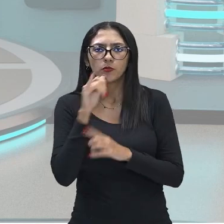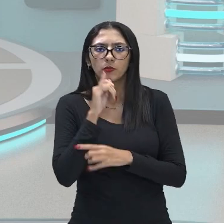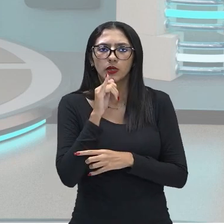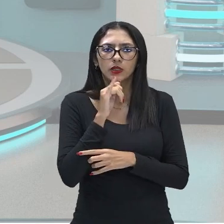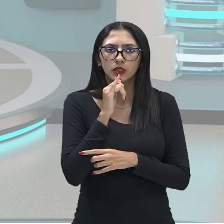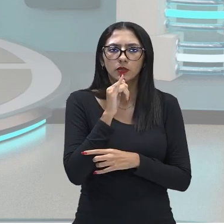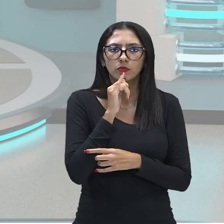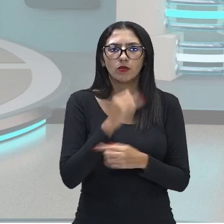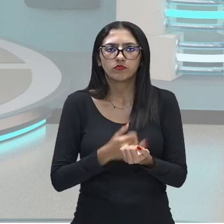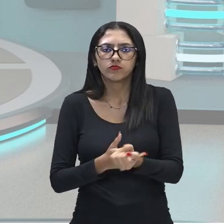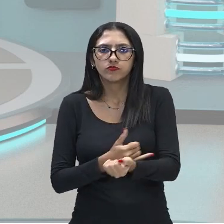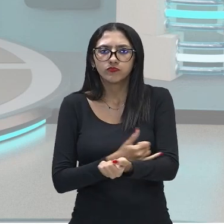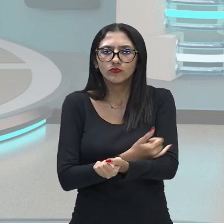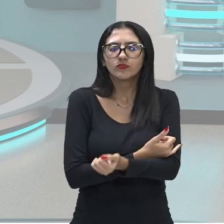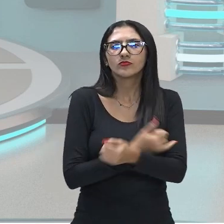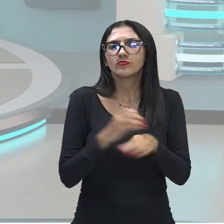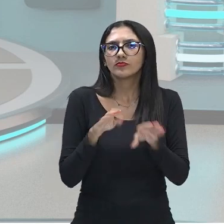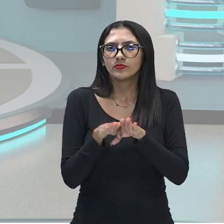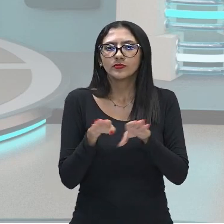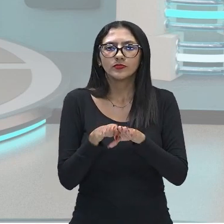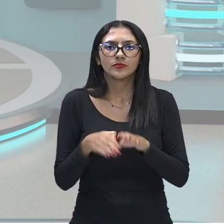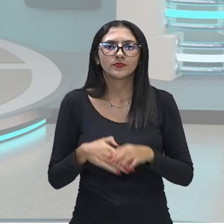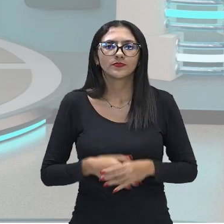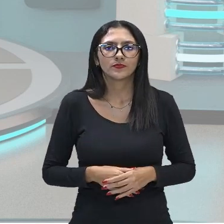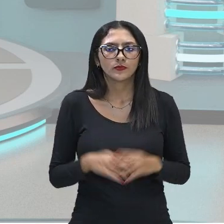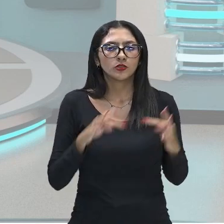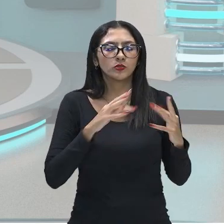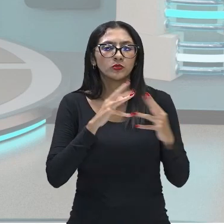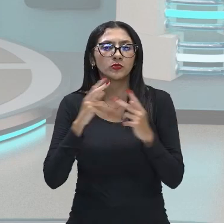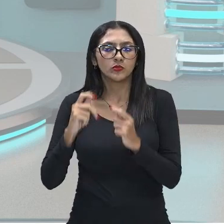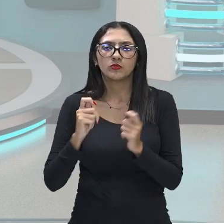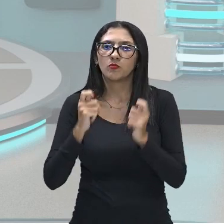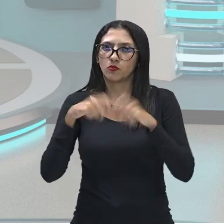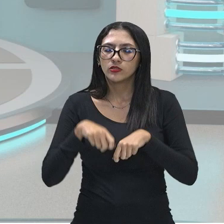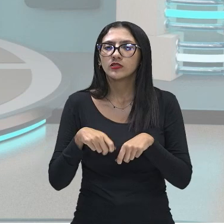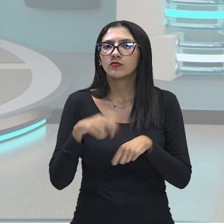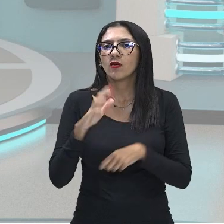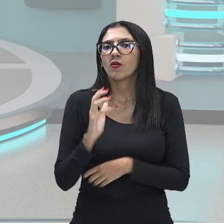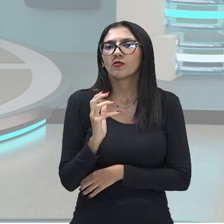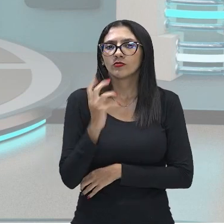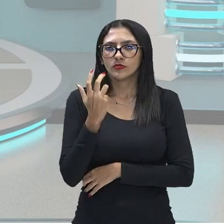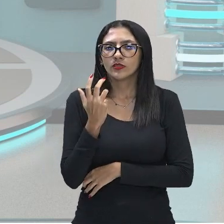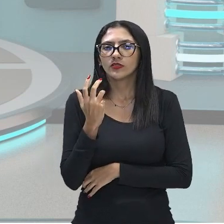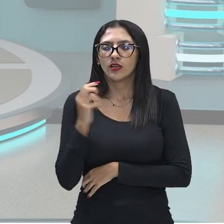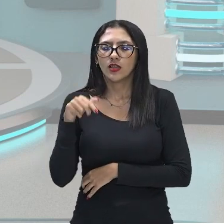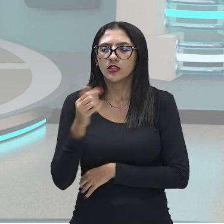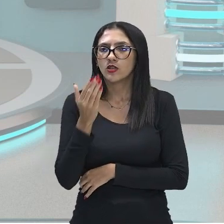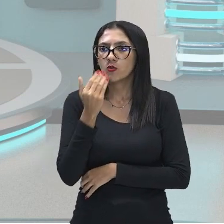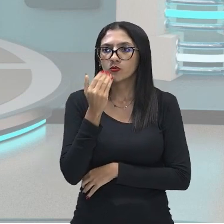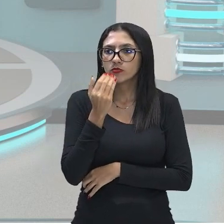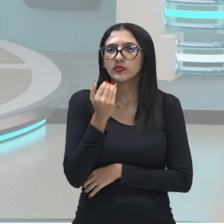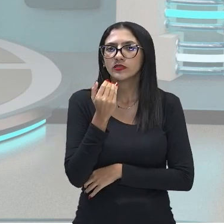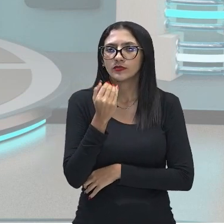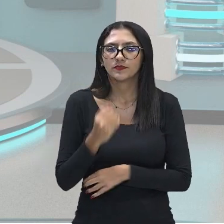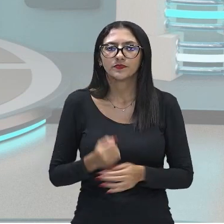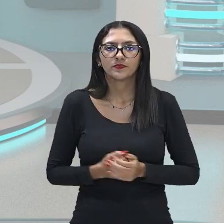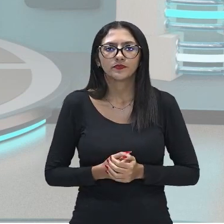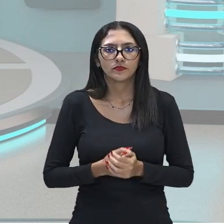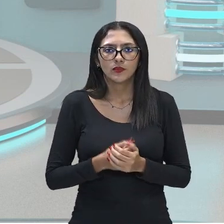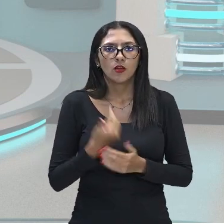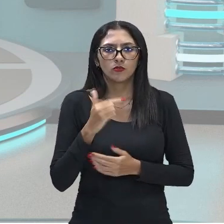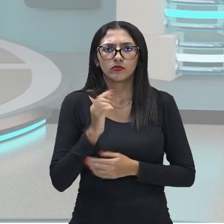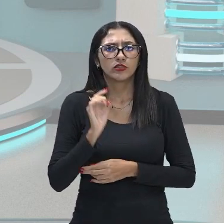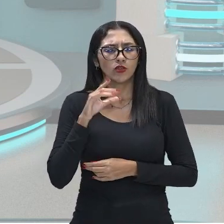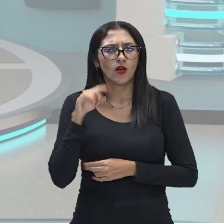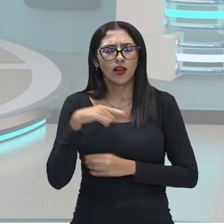ter ouvido falar sobre as dislipidemias ah tudo isso pode ser desenvolvido por conta dessa alimentação desregulada Então não é só a